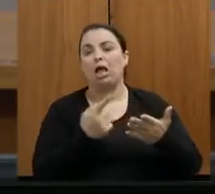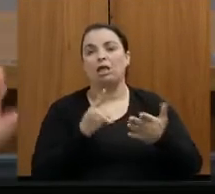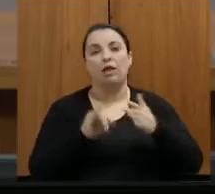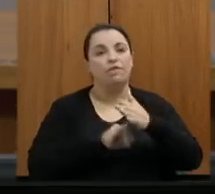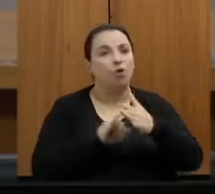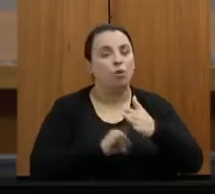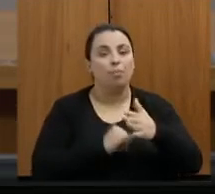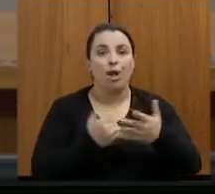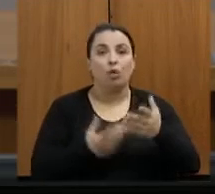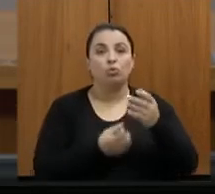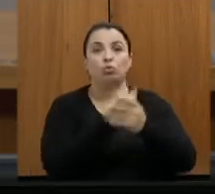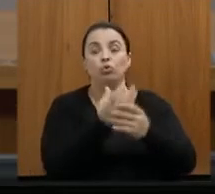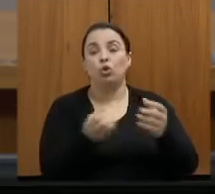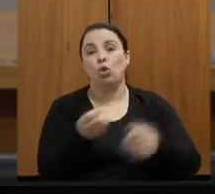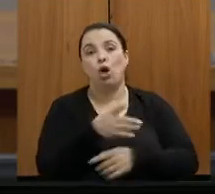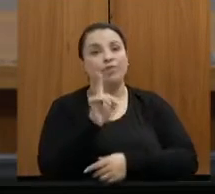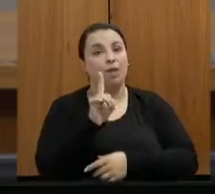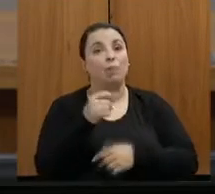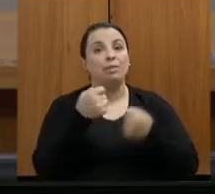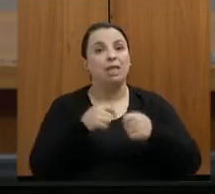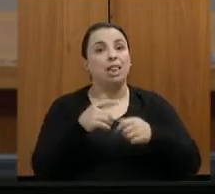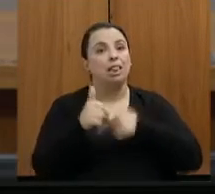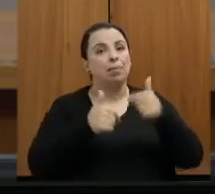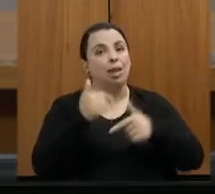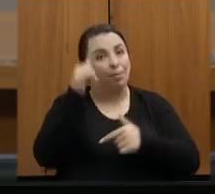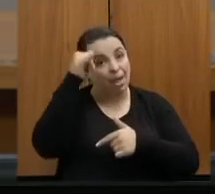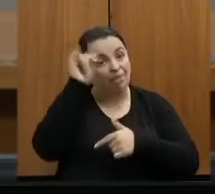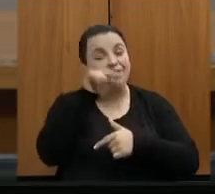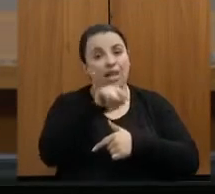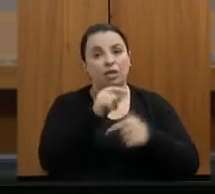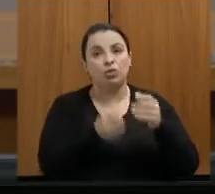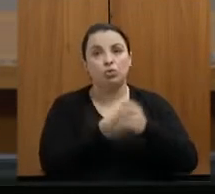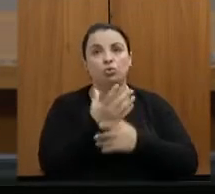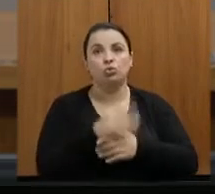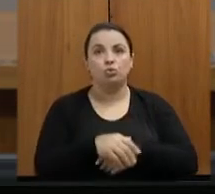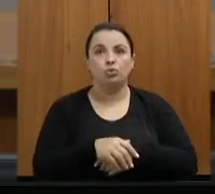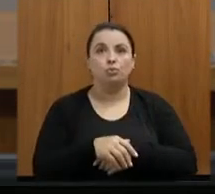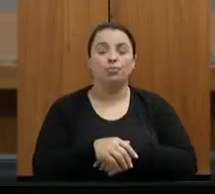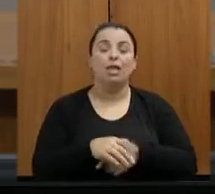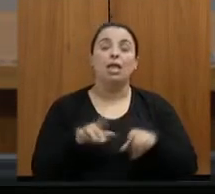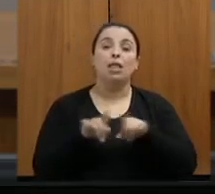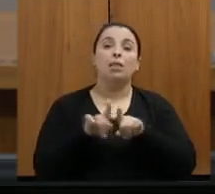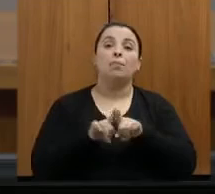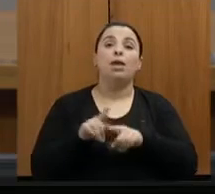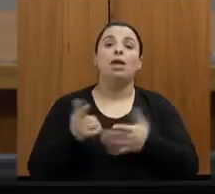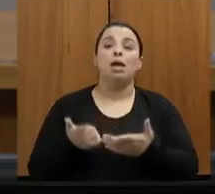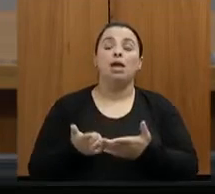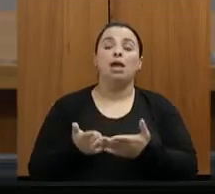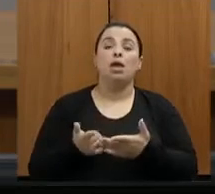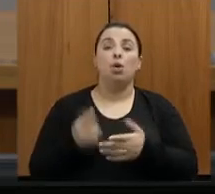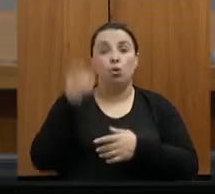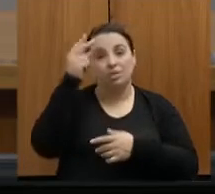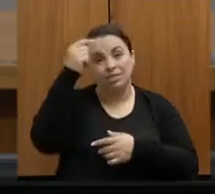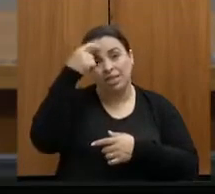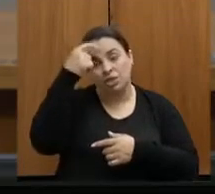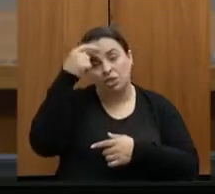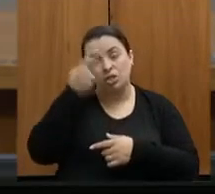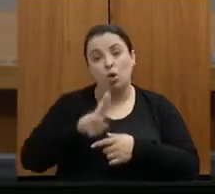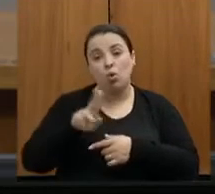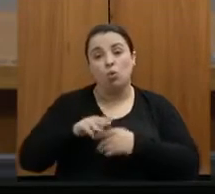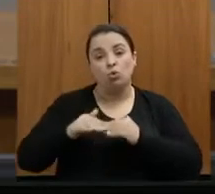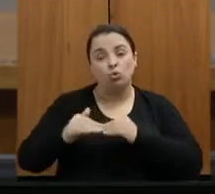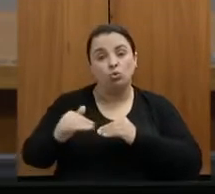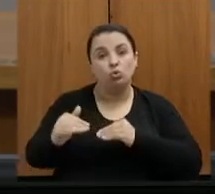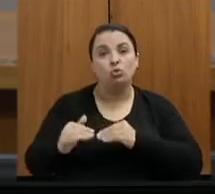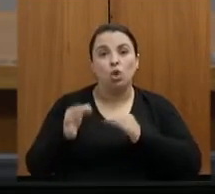ordenamento e o uso do solo urbano de um modo racional, consciente, valorizando esses aspectos. A